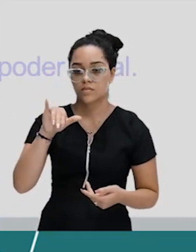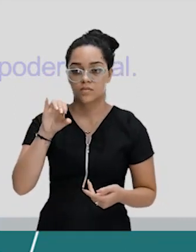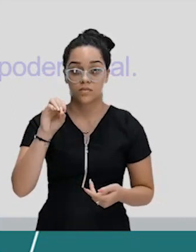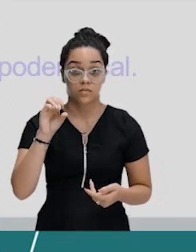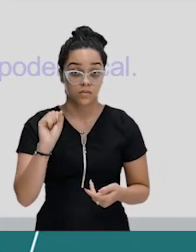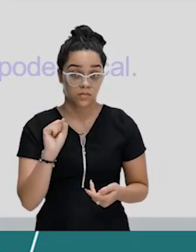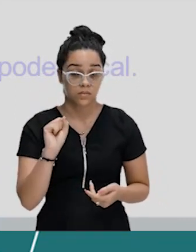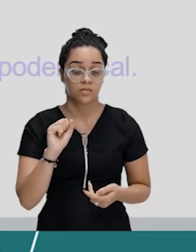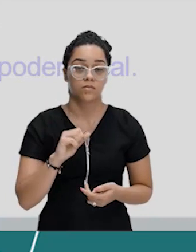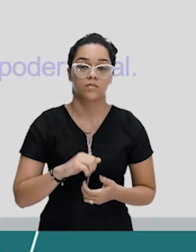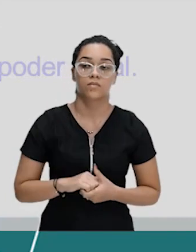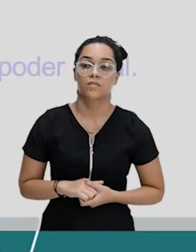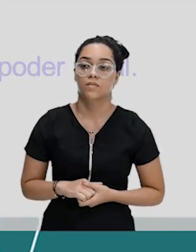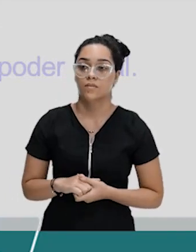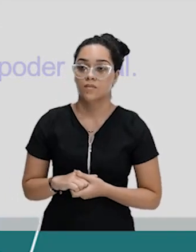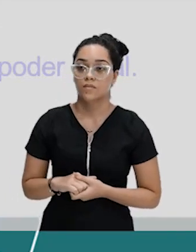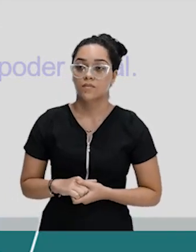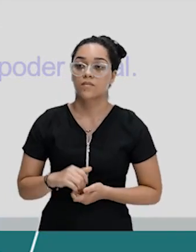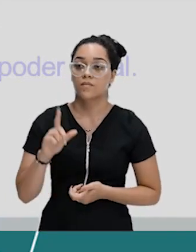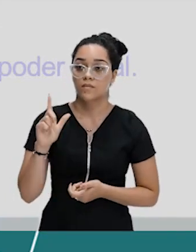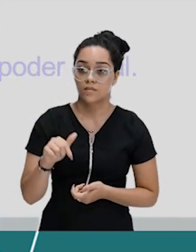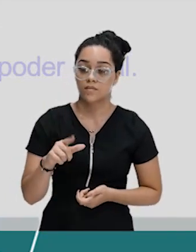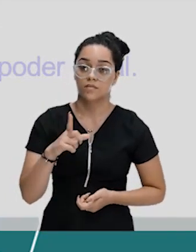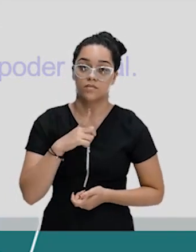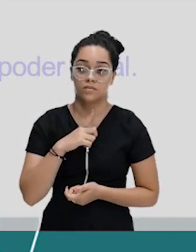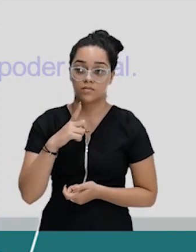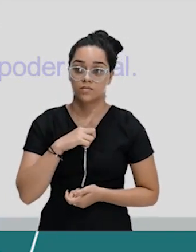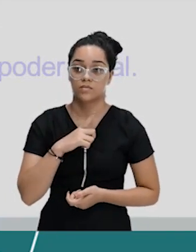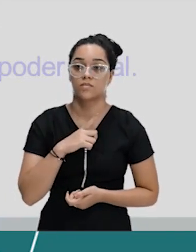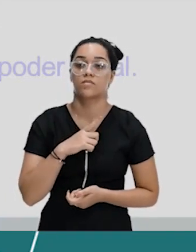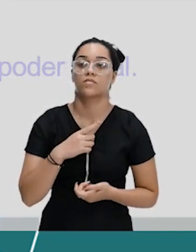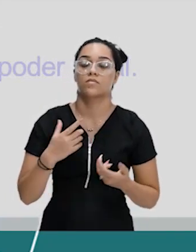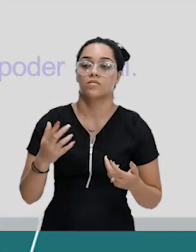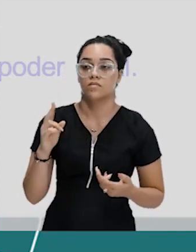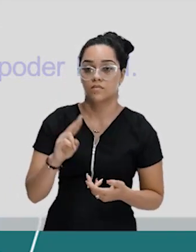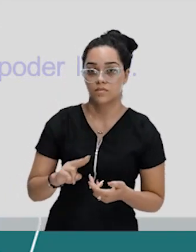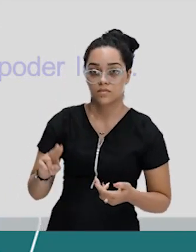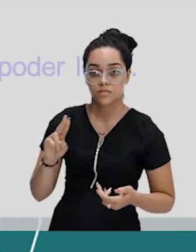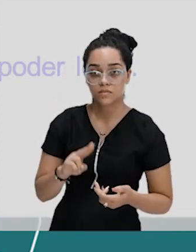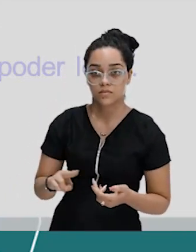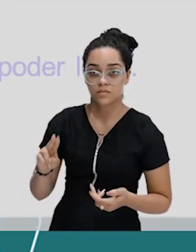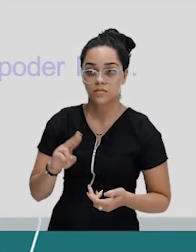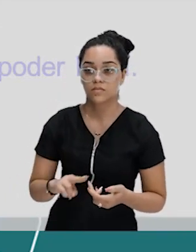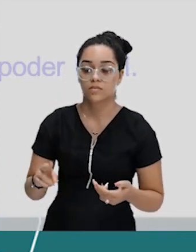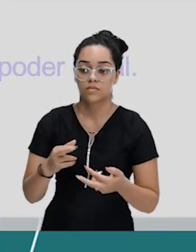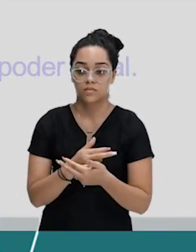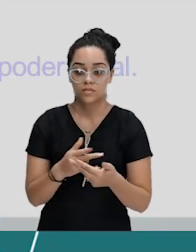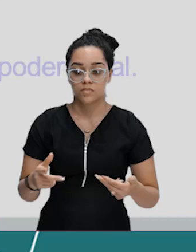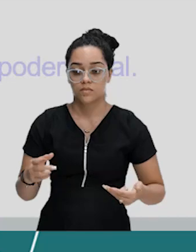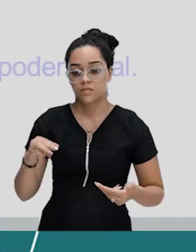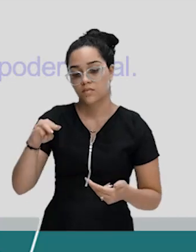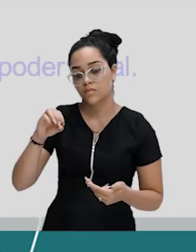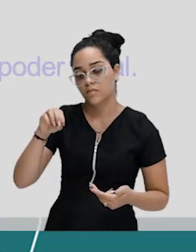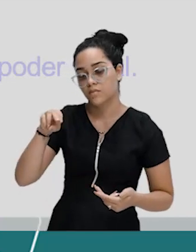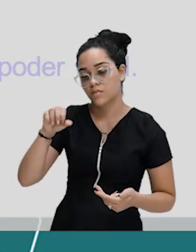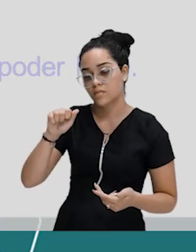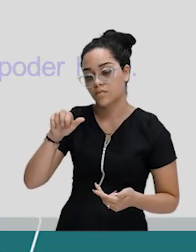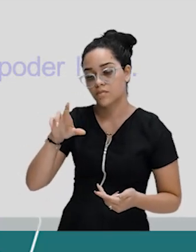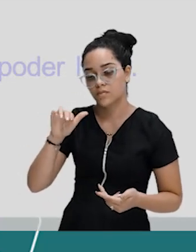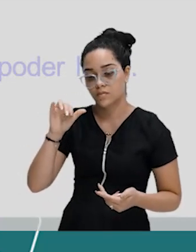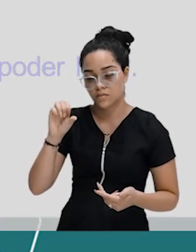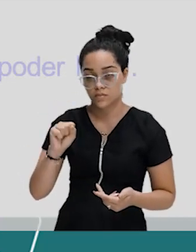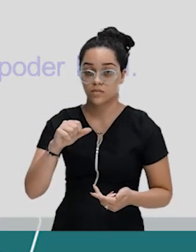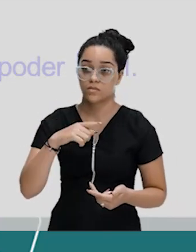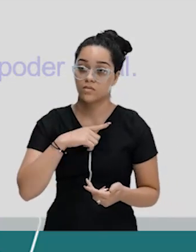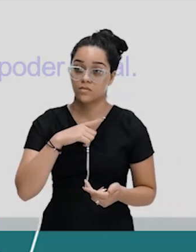formado por estrangeiros. Esse é o perfil do exército utilizado por esses monarcas, que